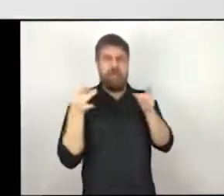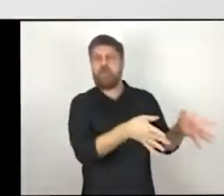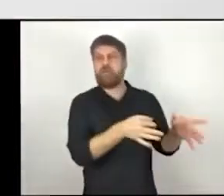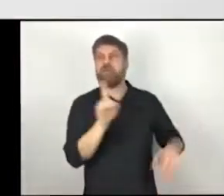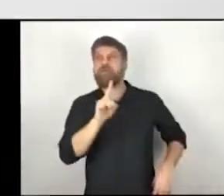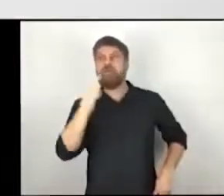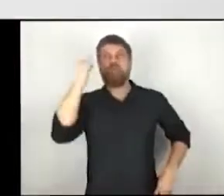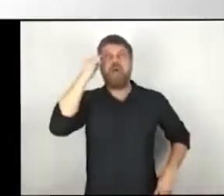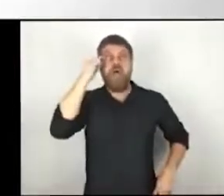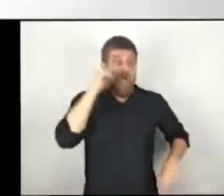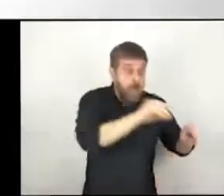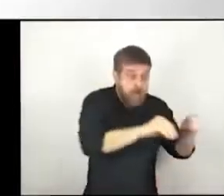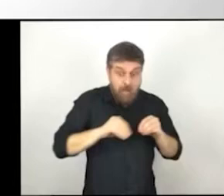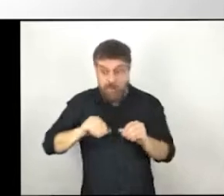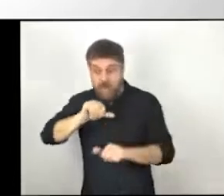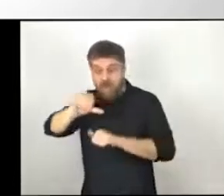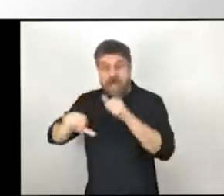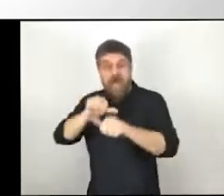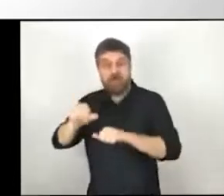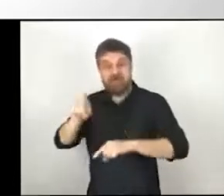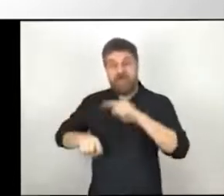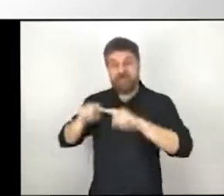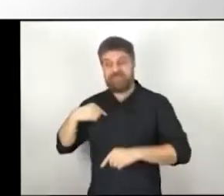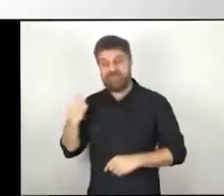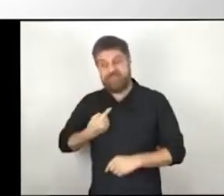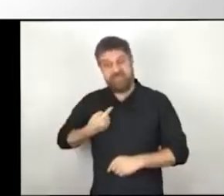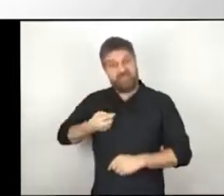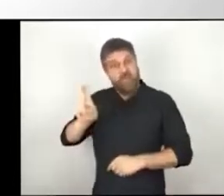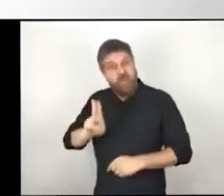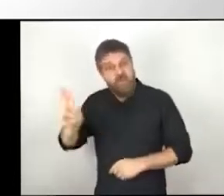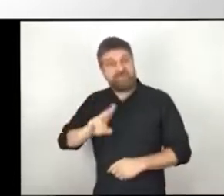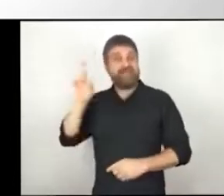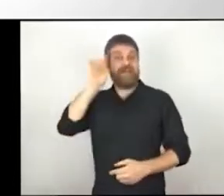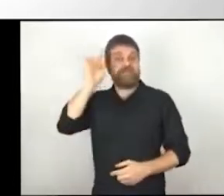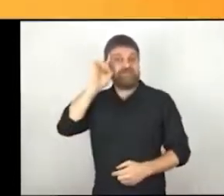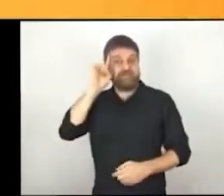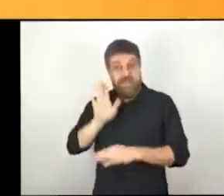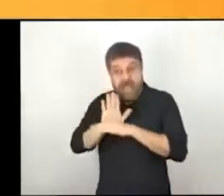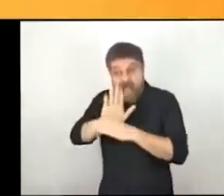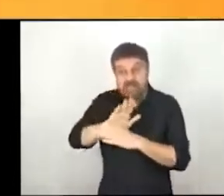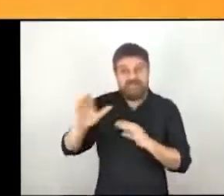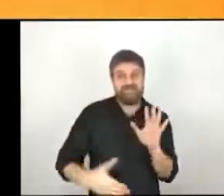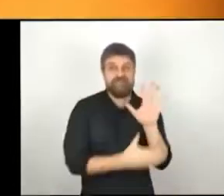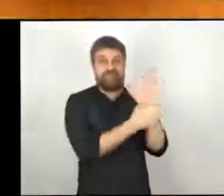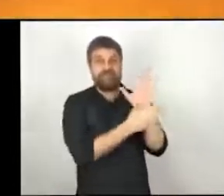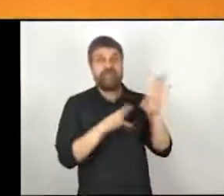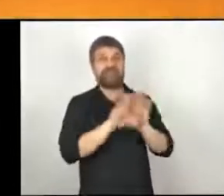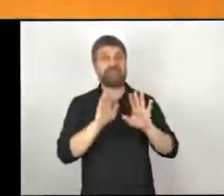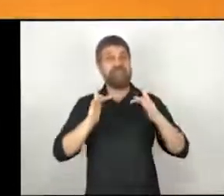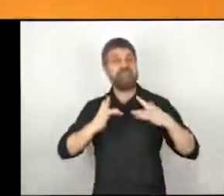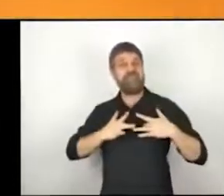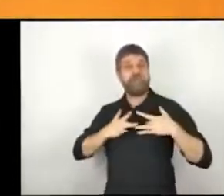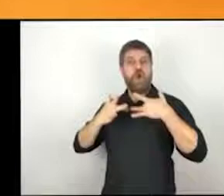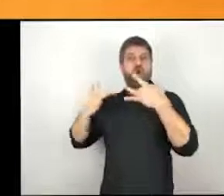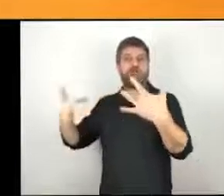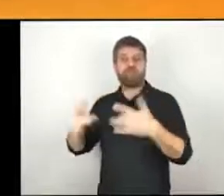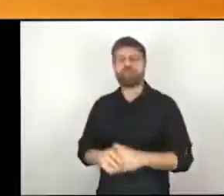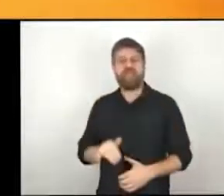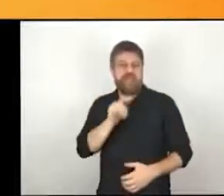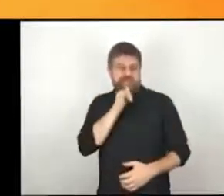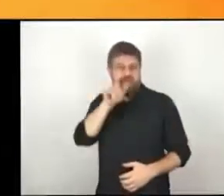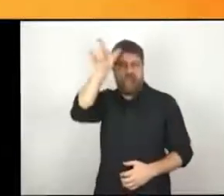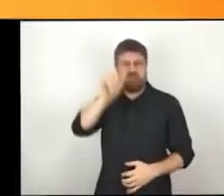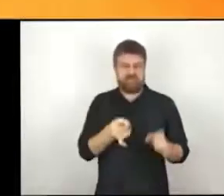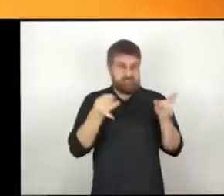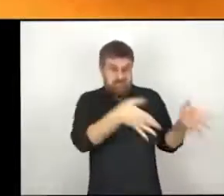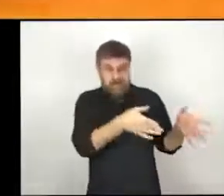um material que antes eu iria descartar em algum objeto de utilidade cotidiana. Outra iniciativa que contribui para a sustentabilidade é a doação, pois uma